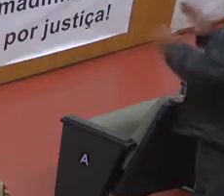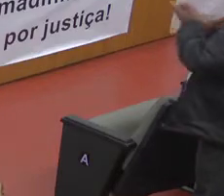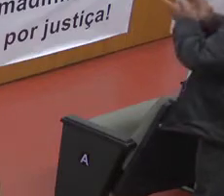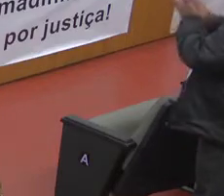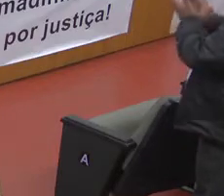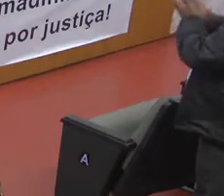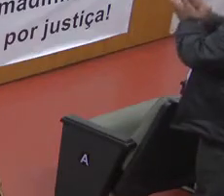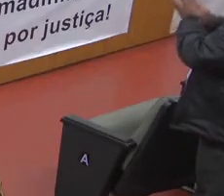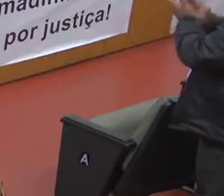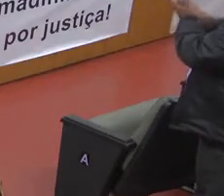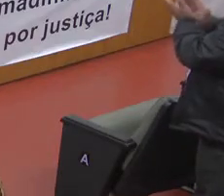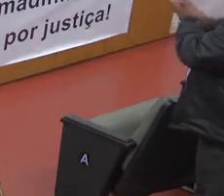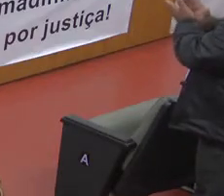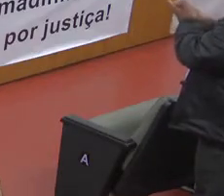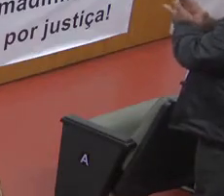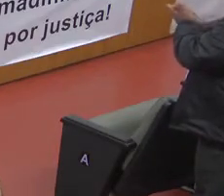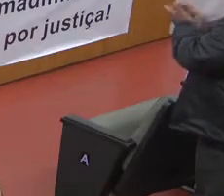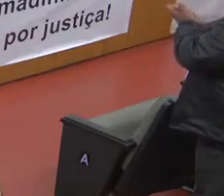G1